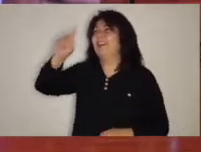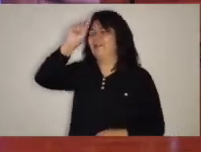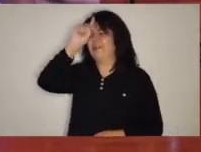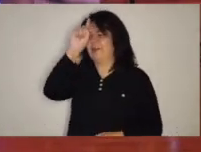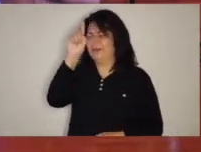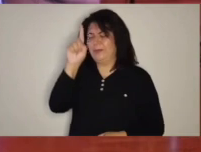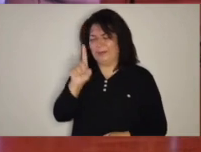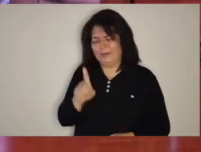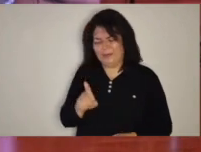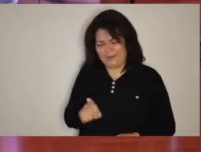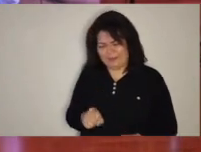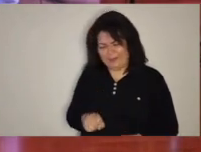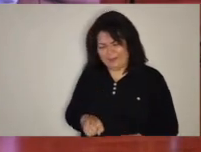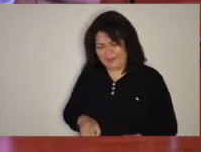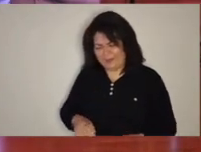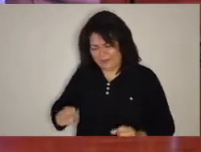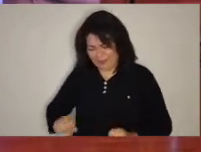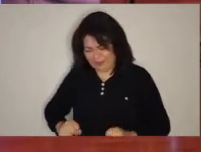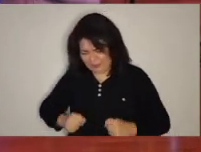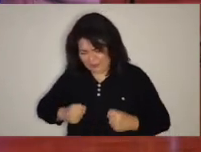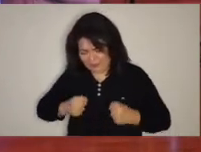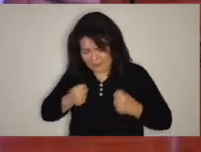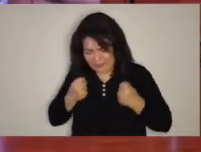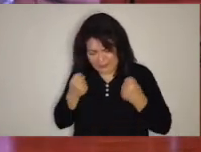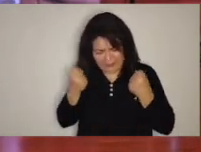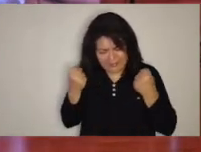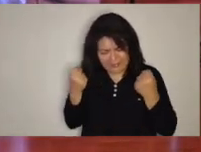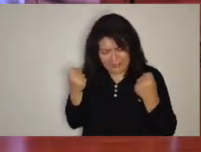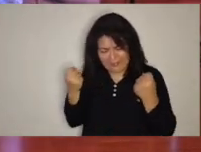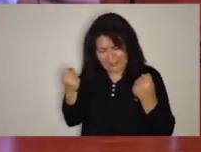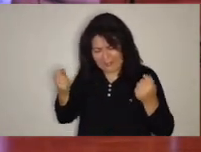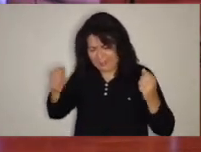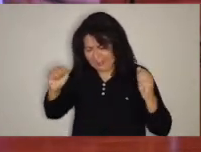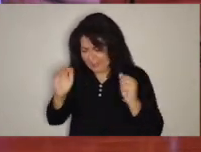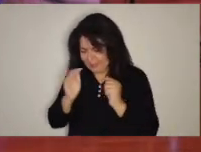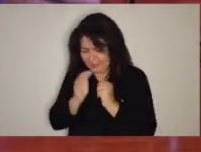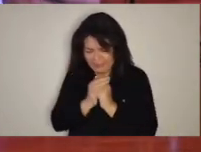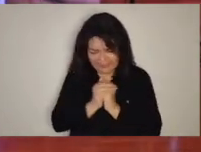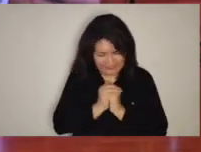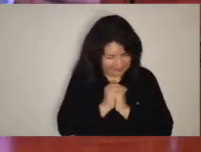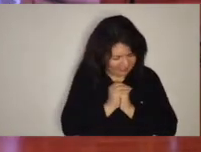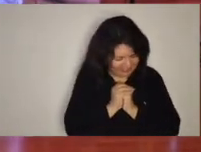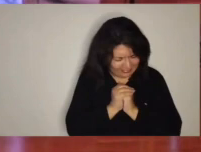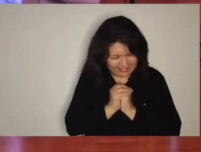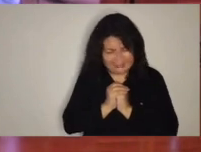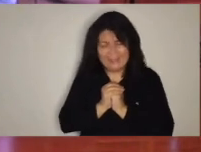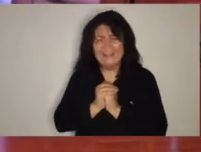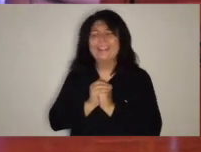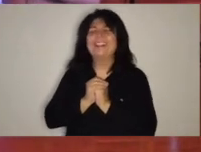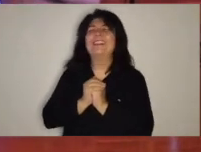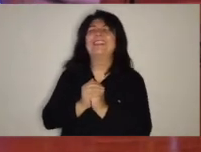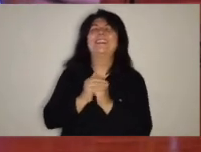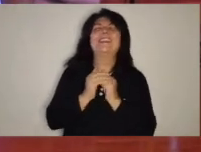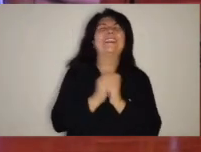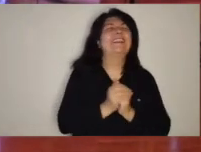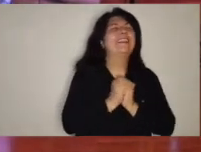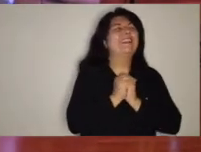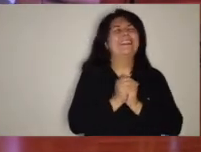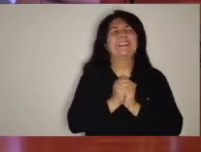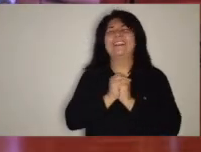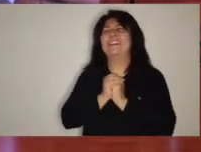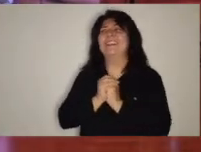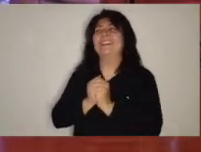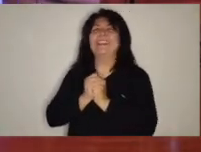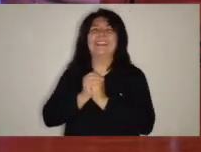sempre. Teu é o domínio e o poder. Amém,